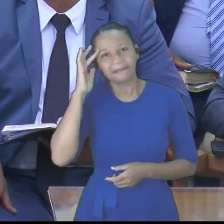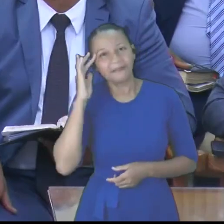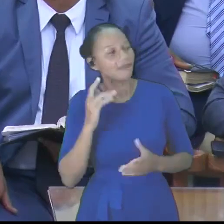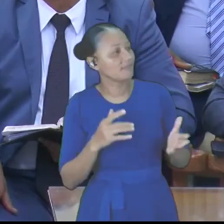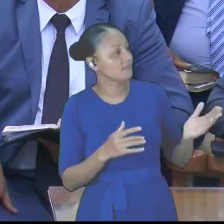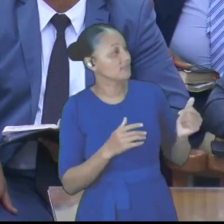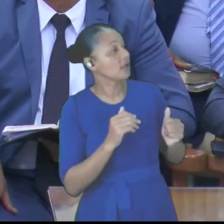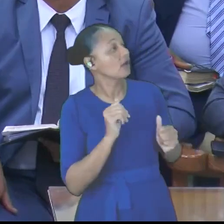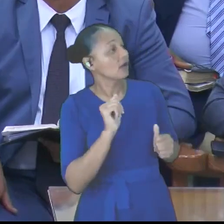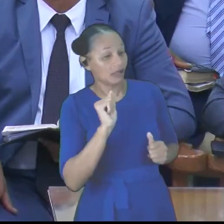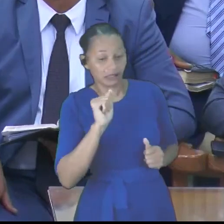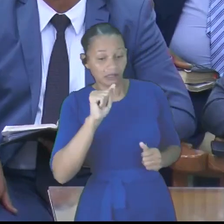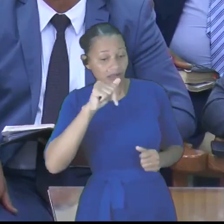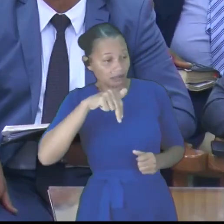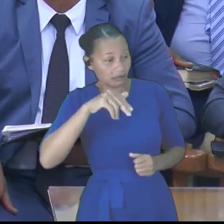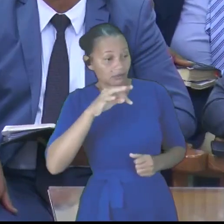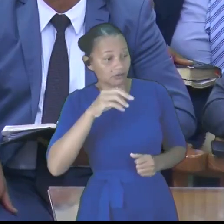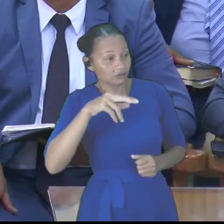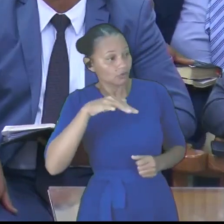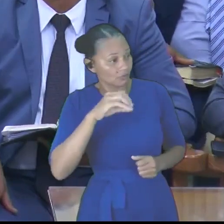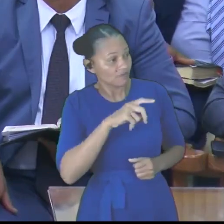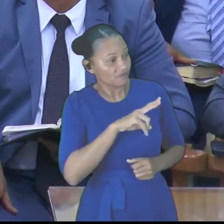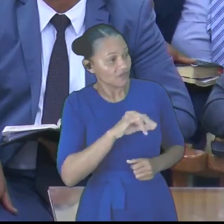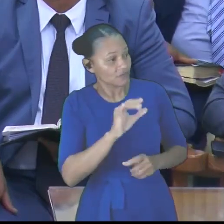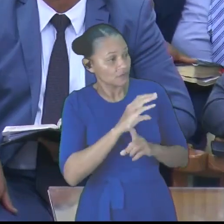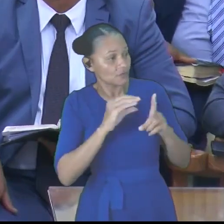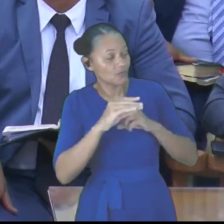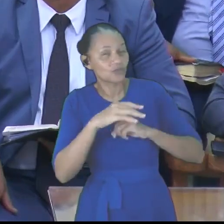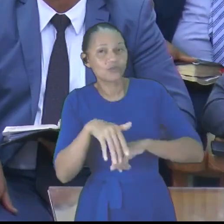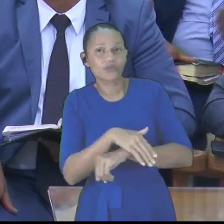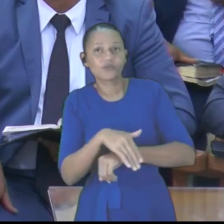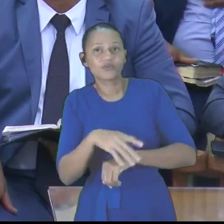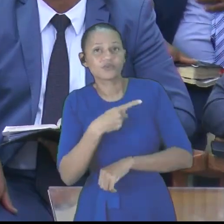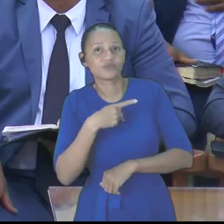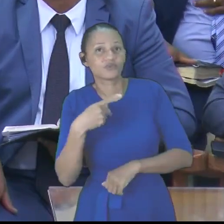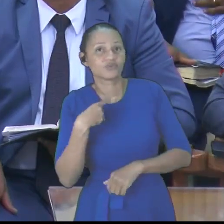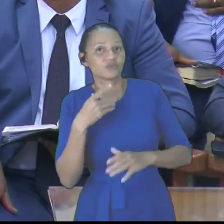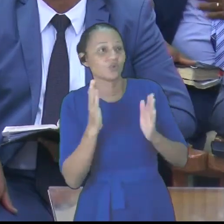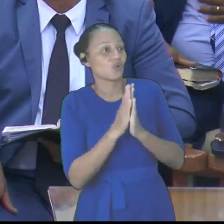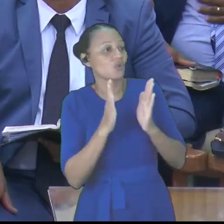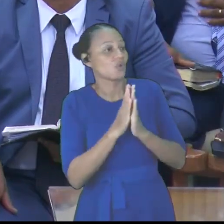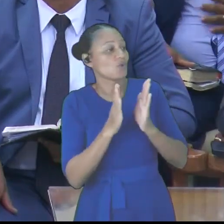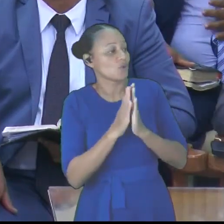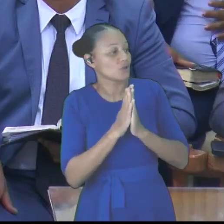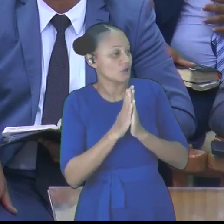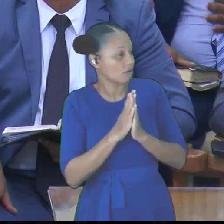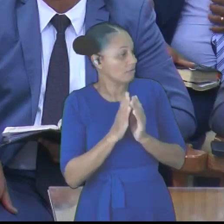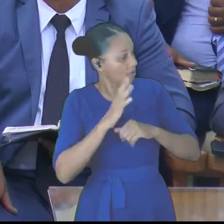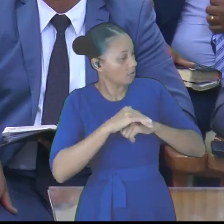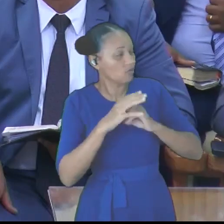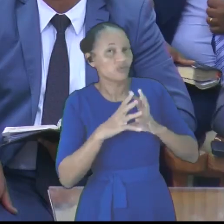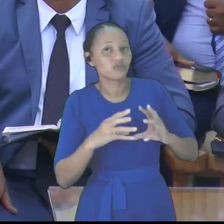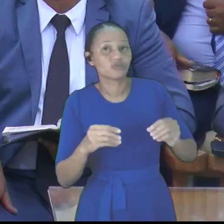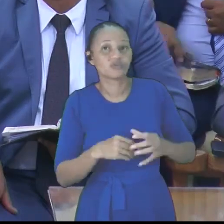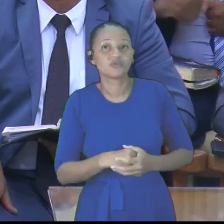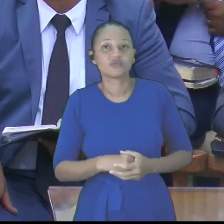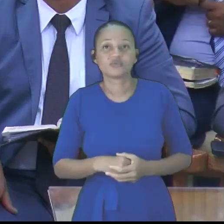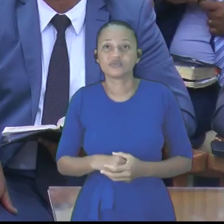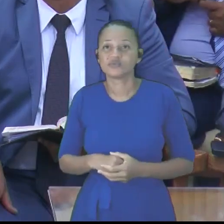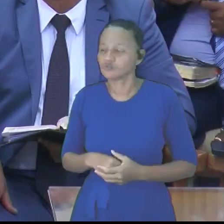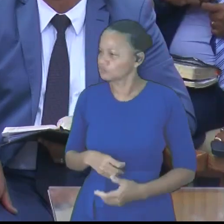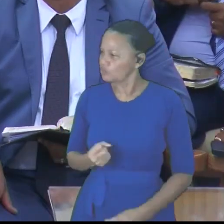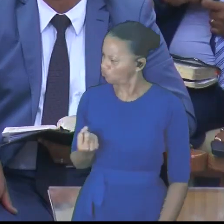seu Antônio, vai ter uma cruzada e o pastor vai orar para Jesus curar. Irmão, e ele disse: